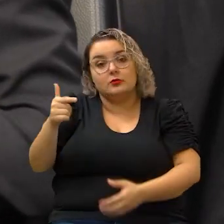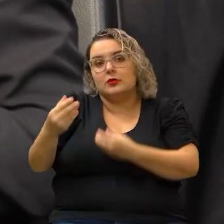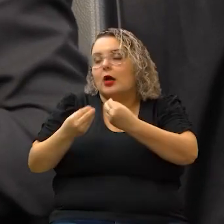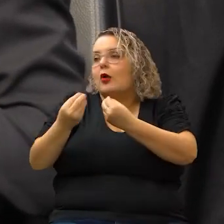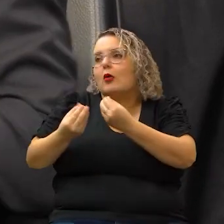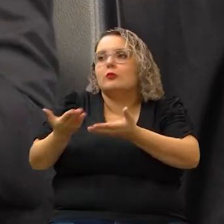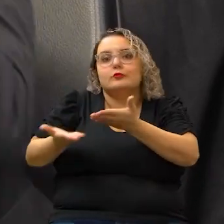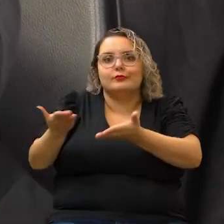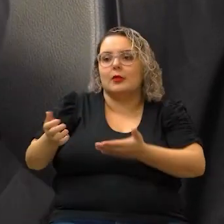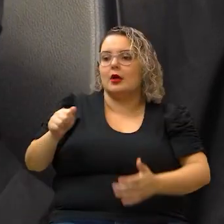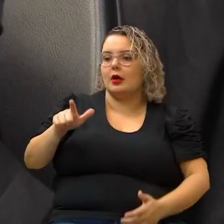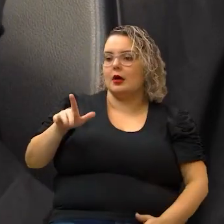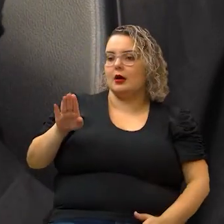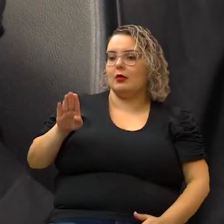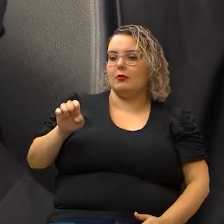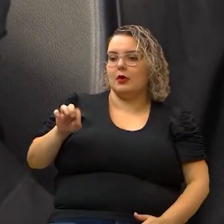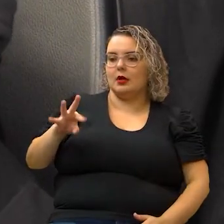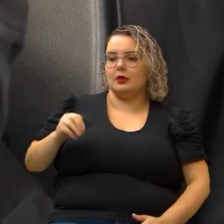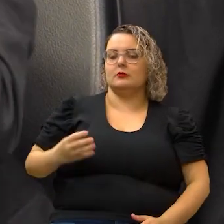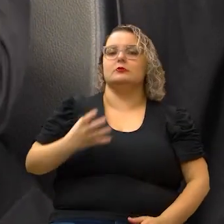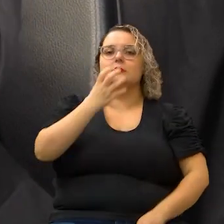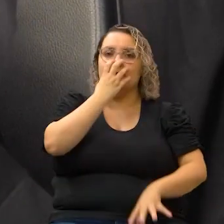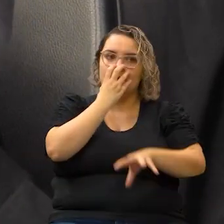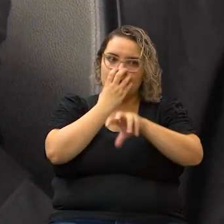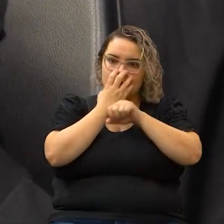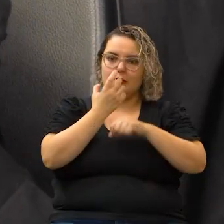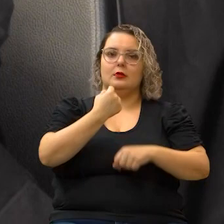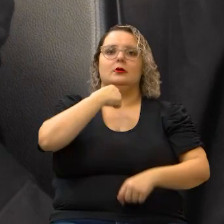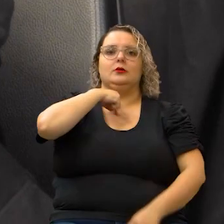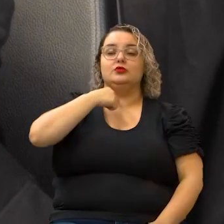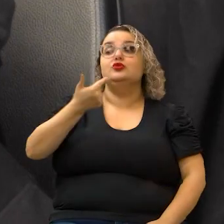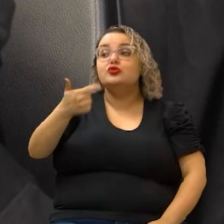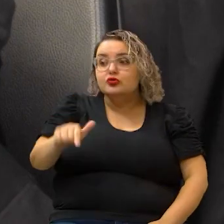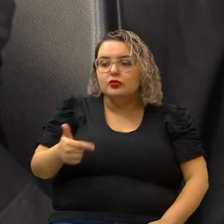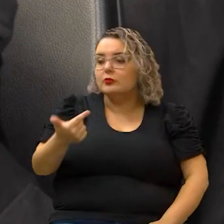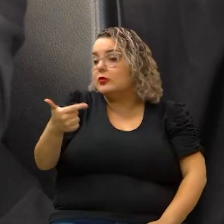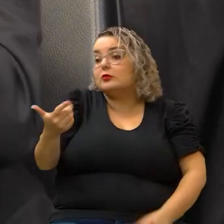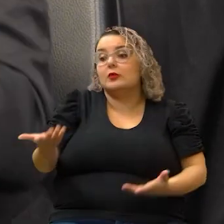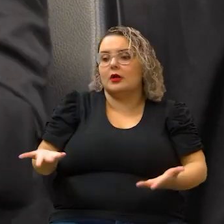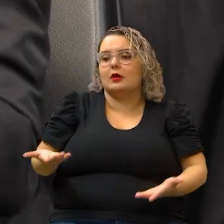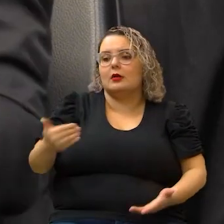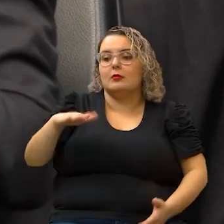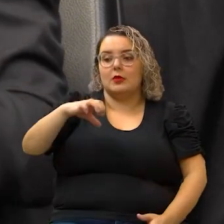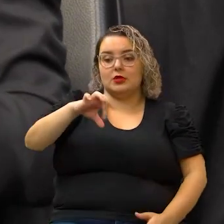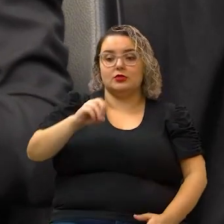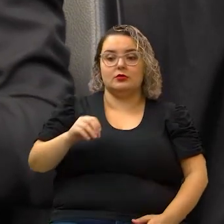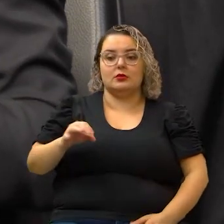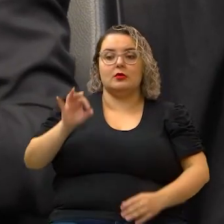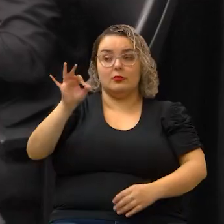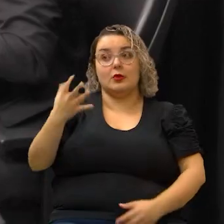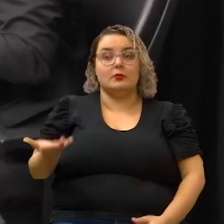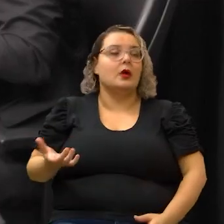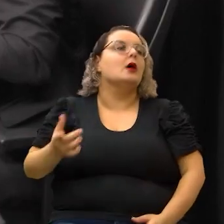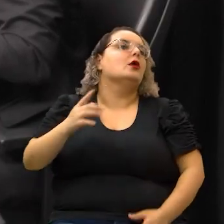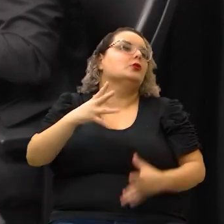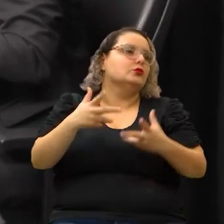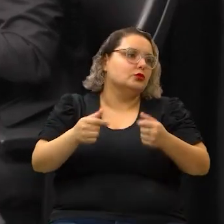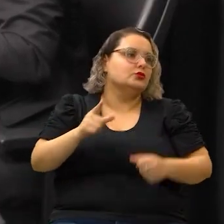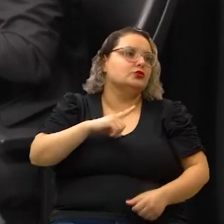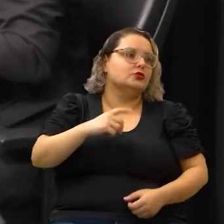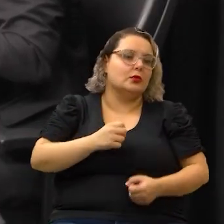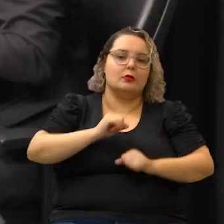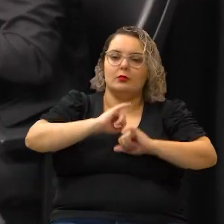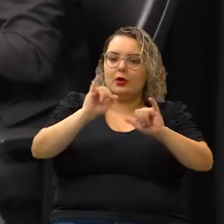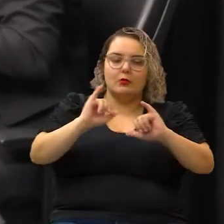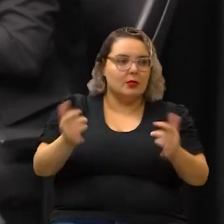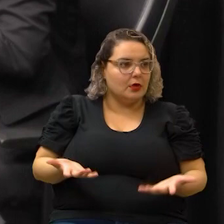tem mais o que fazer com o seu Alberto, nós vamos fazer a traqueostomia e vamos reentubá-lo. Não tem, ele está com mais de 90%. Aqui todo mundo tinha esse tipo